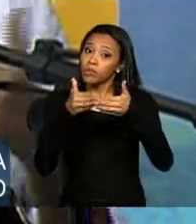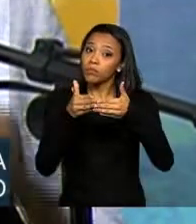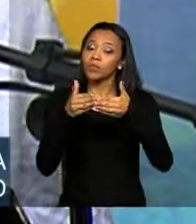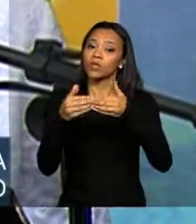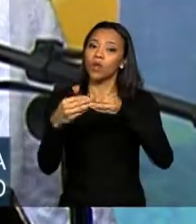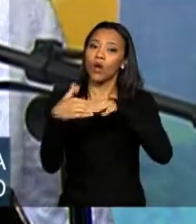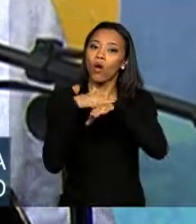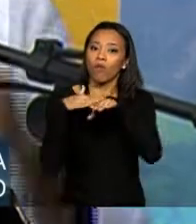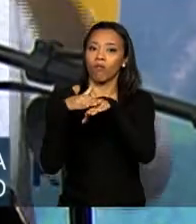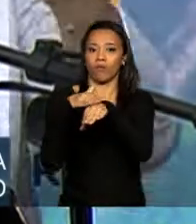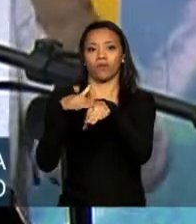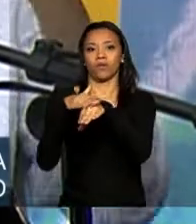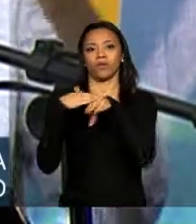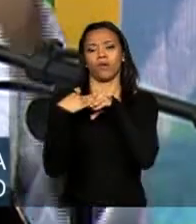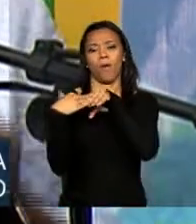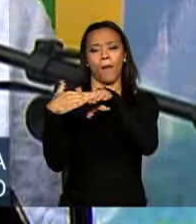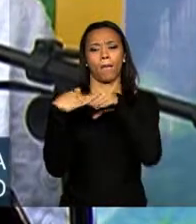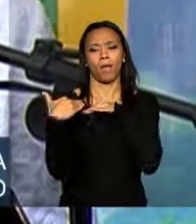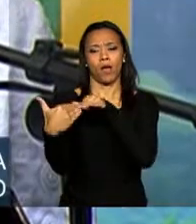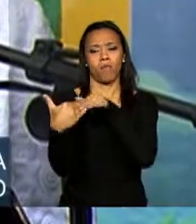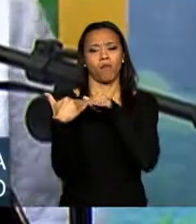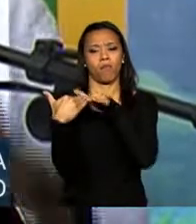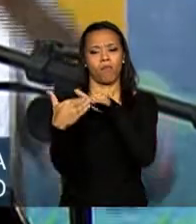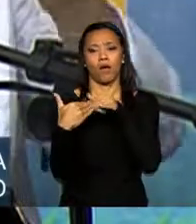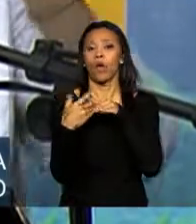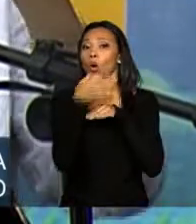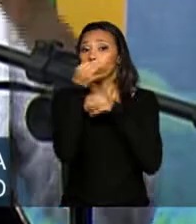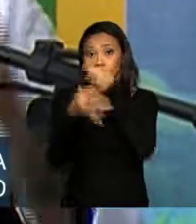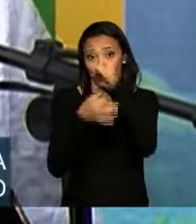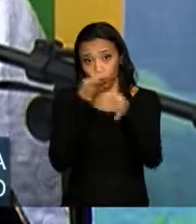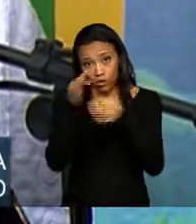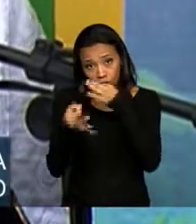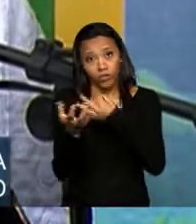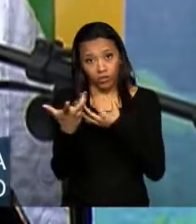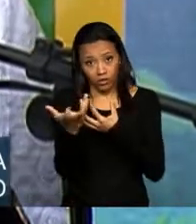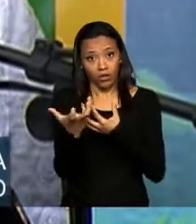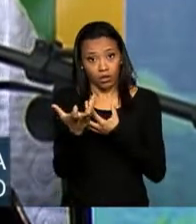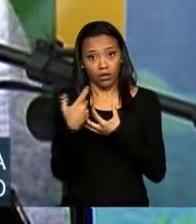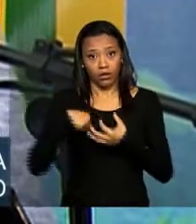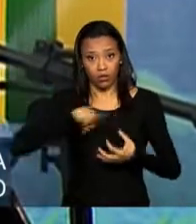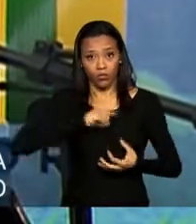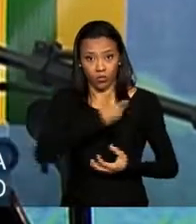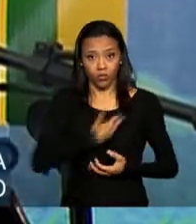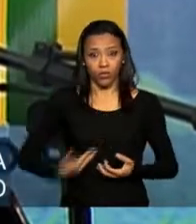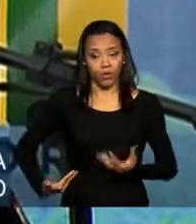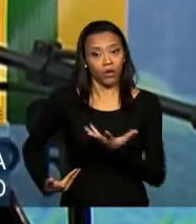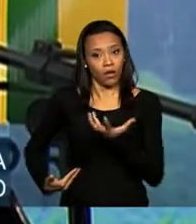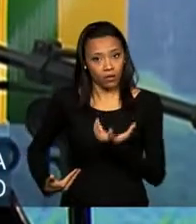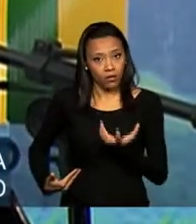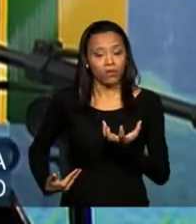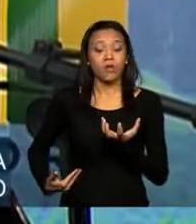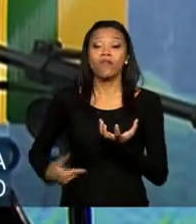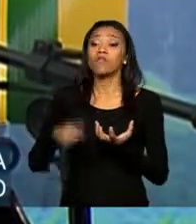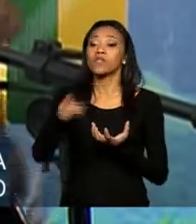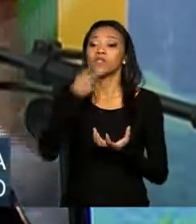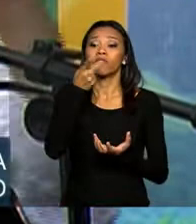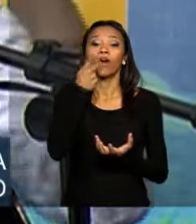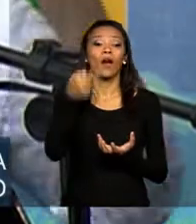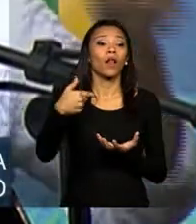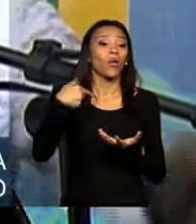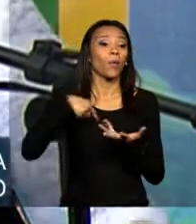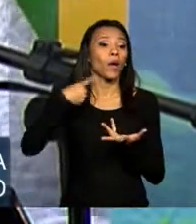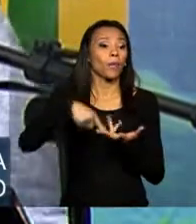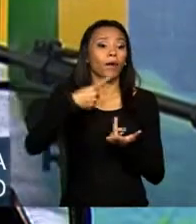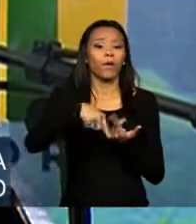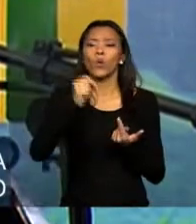muito diálogo Nós queremos sugestões nós queremos que vocês digam para nós